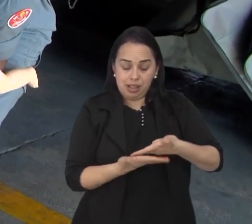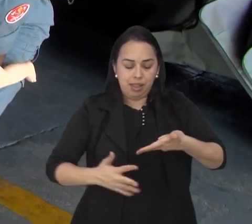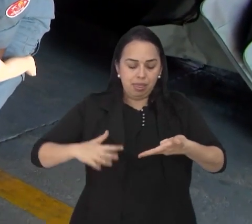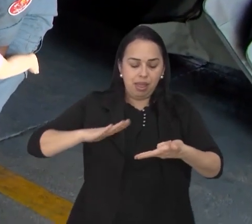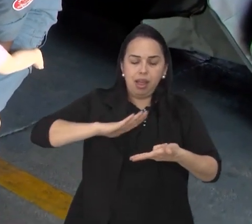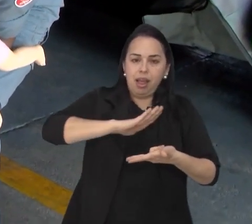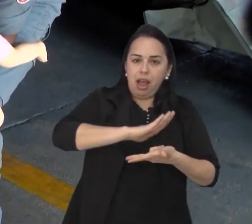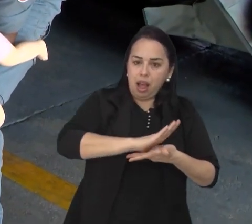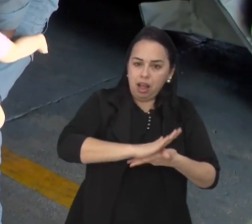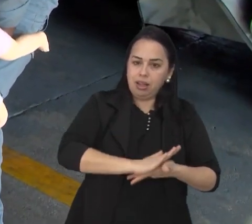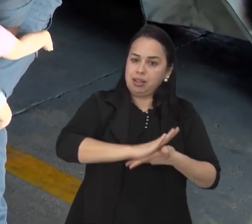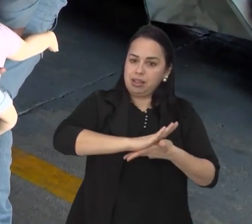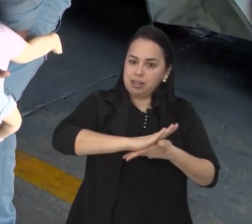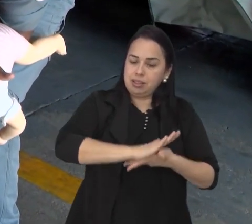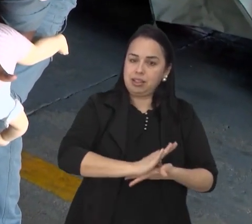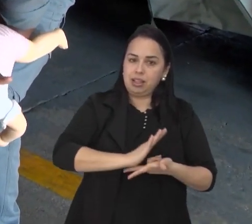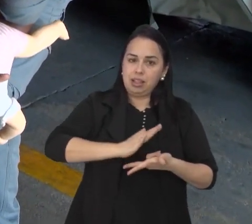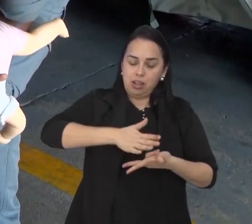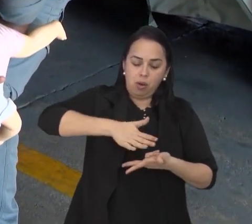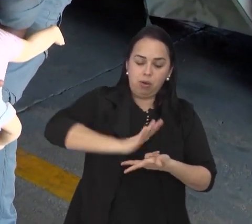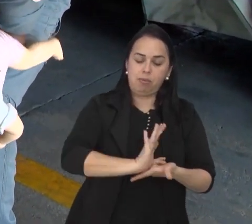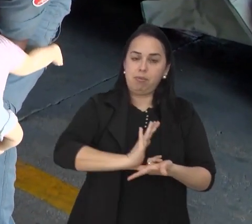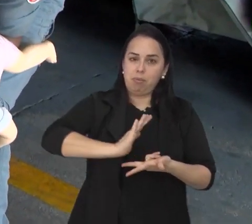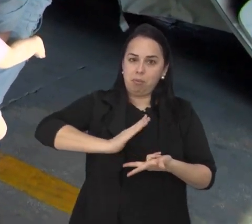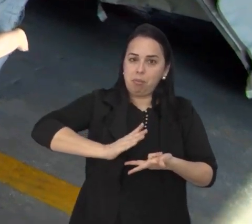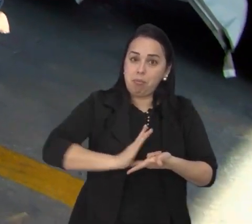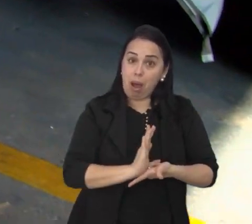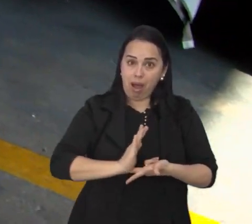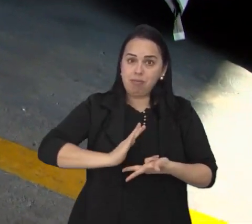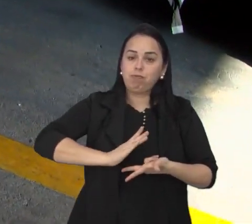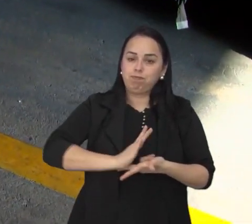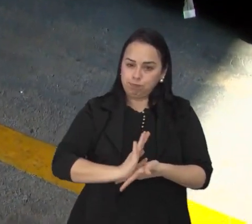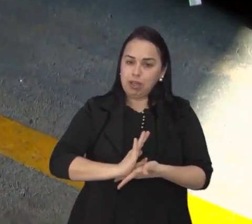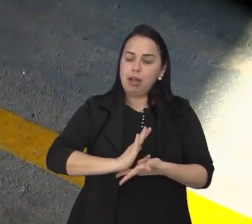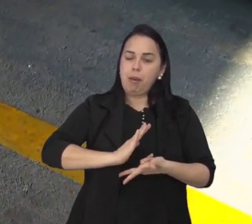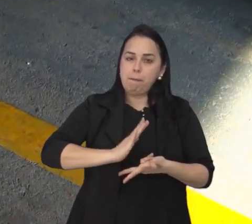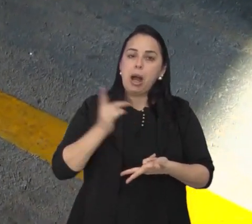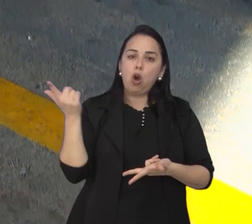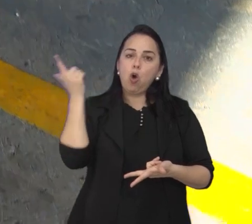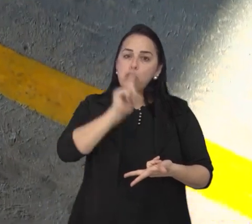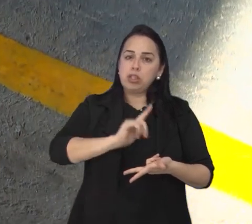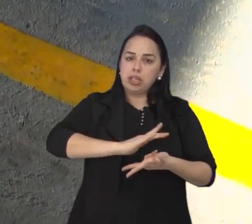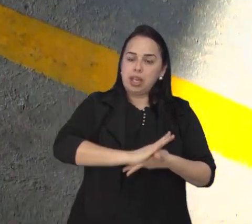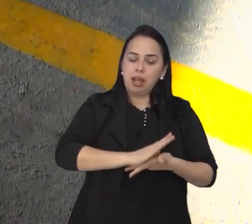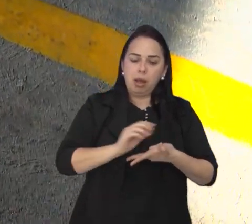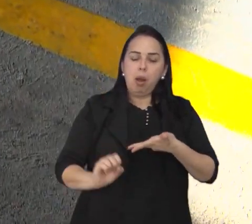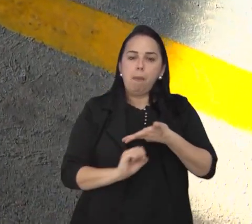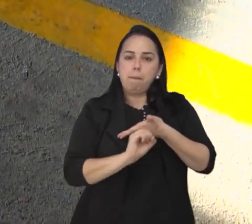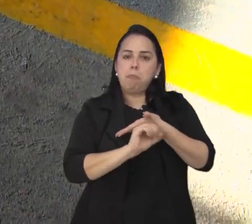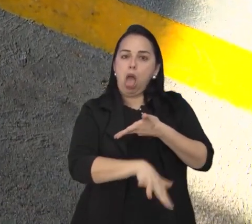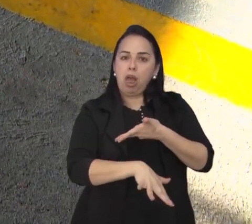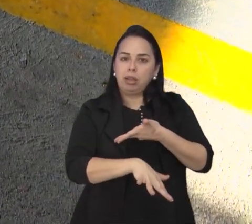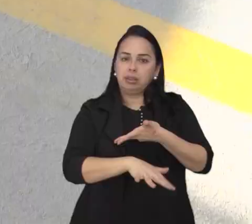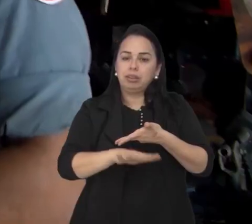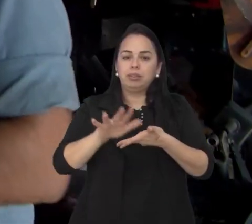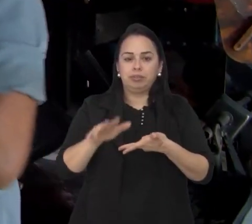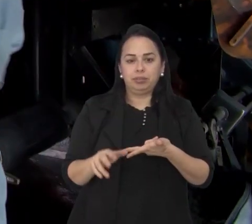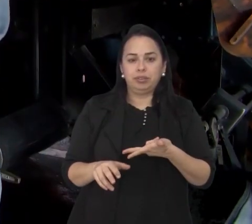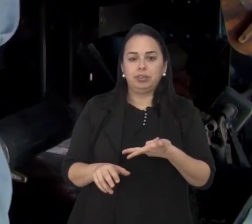aliviar a sua posição cervical e realizar os tapas nas costas para que haja esse desengasgo. Essa é a